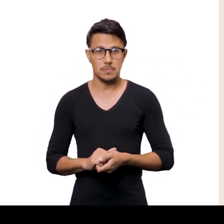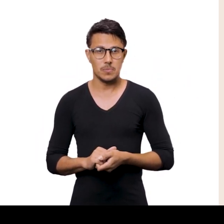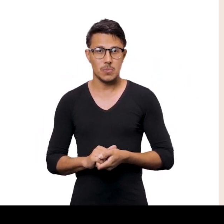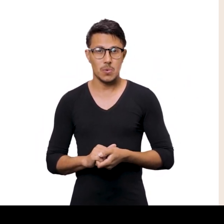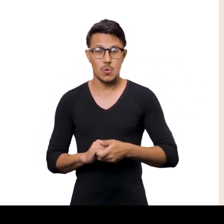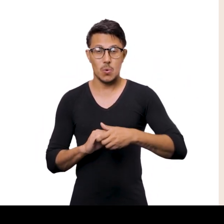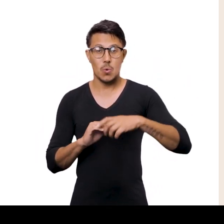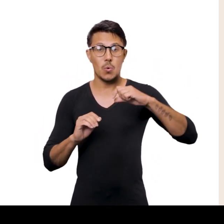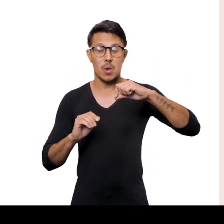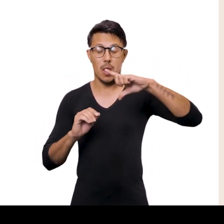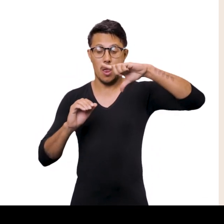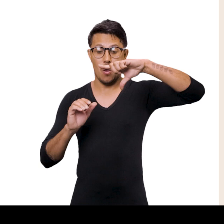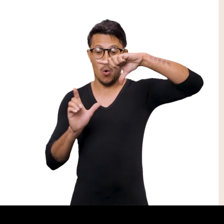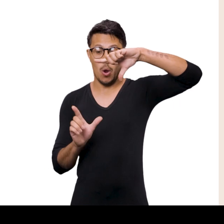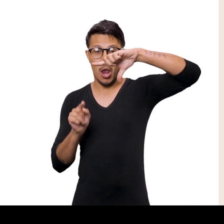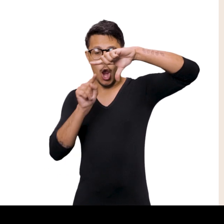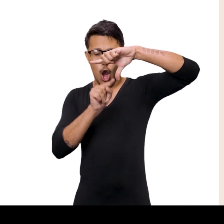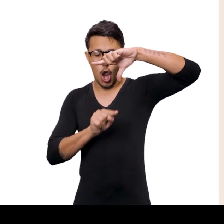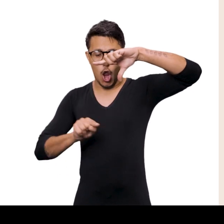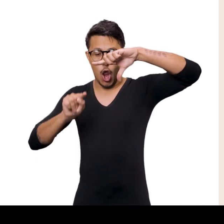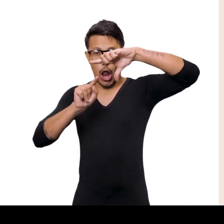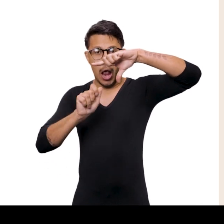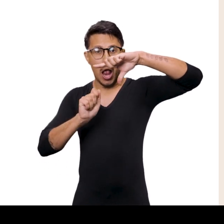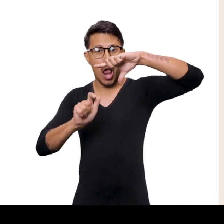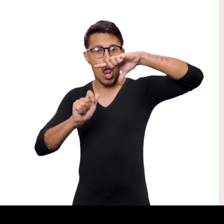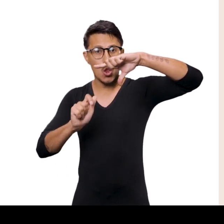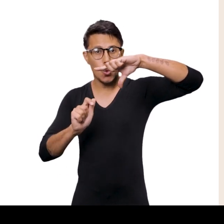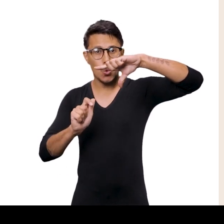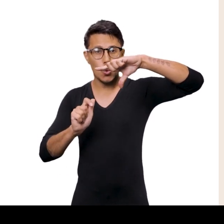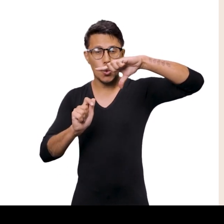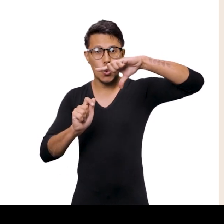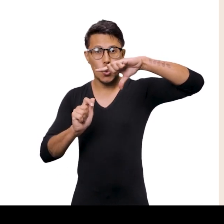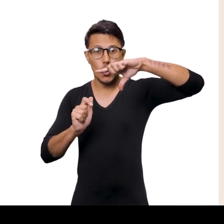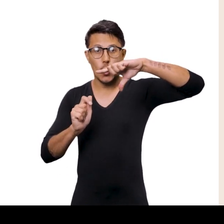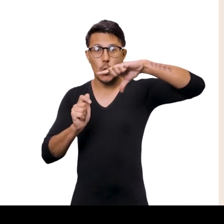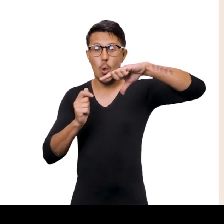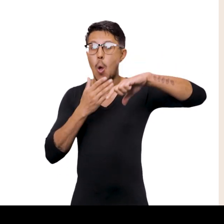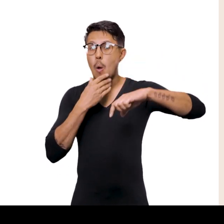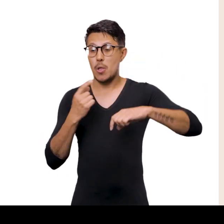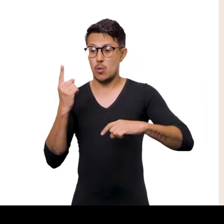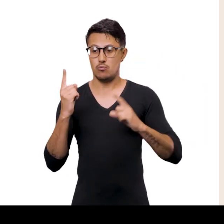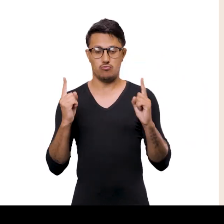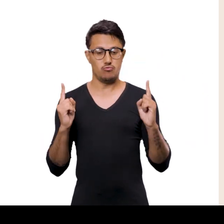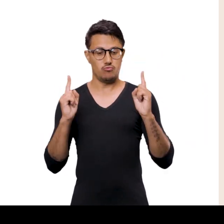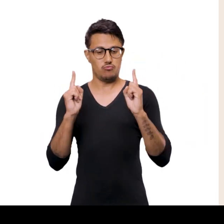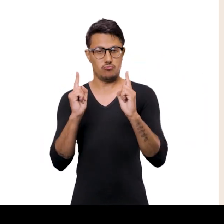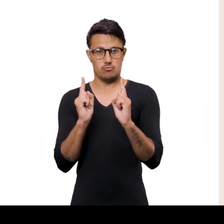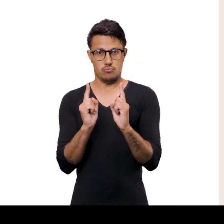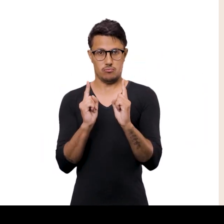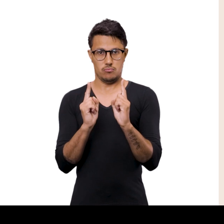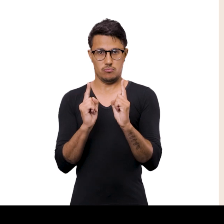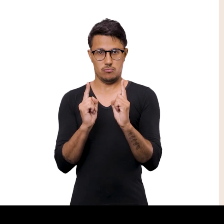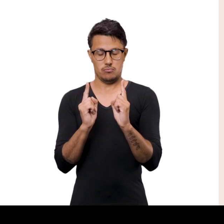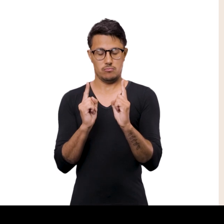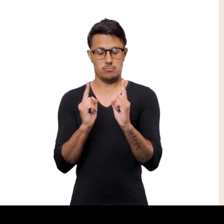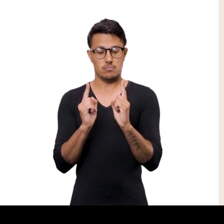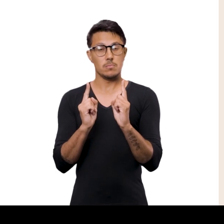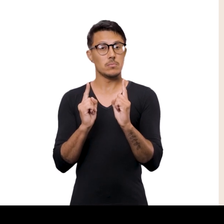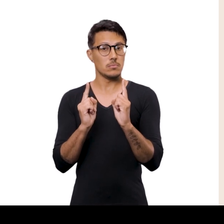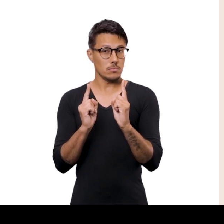Sobre a pequena forma ovalada azul, percebemos a figura de dois homens de perfil, um de frente para o